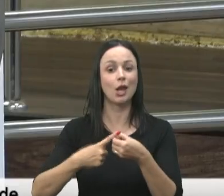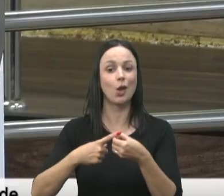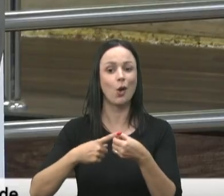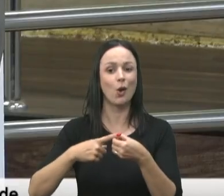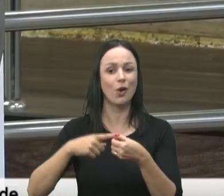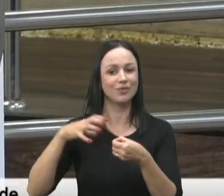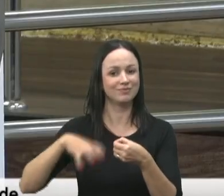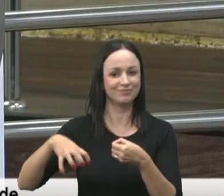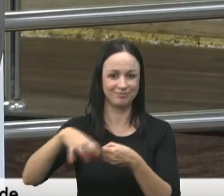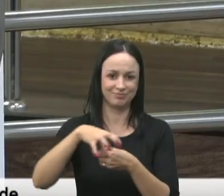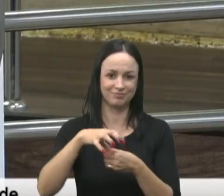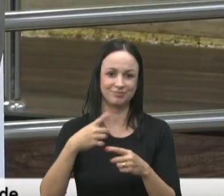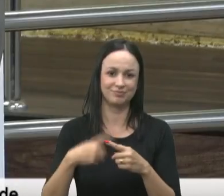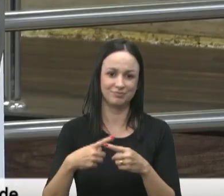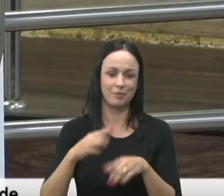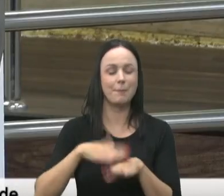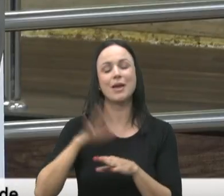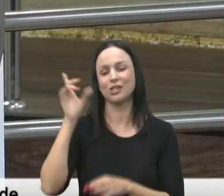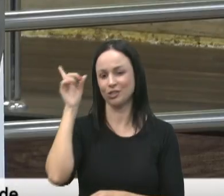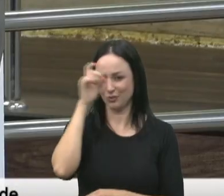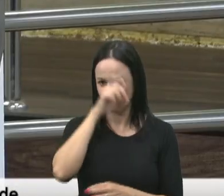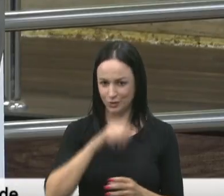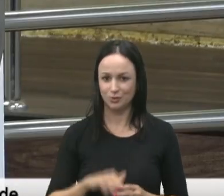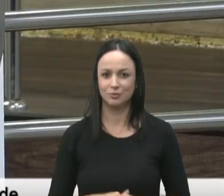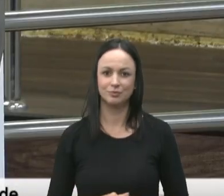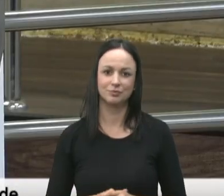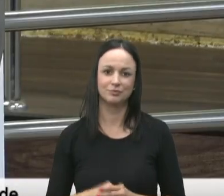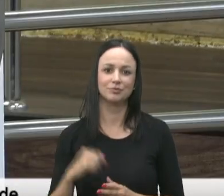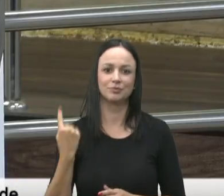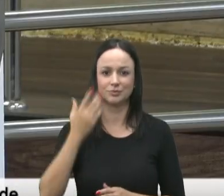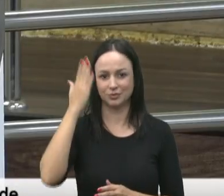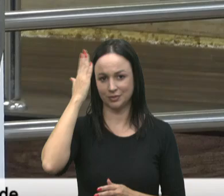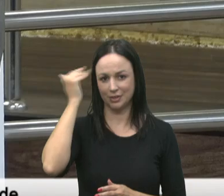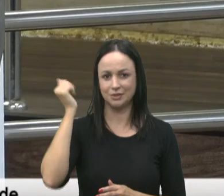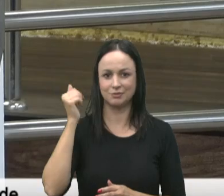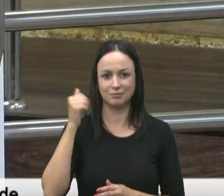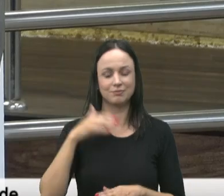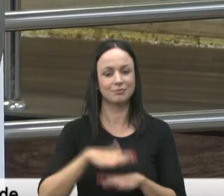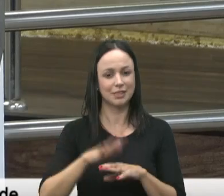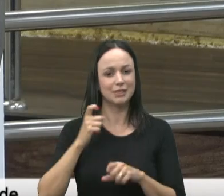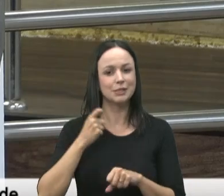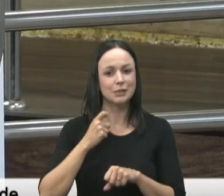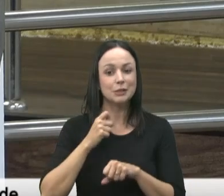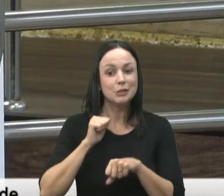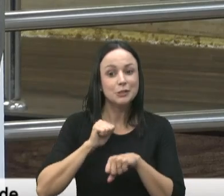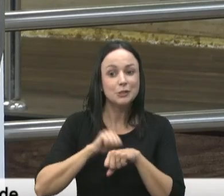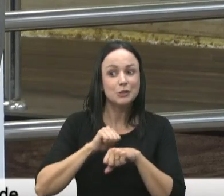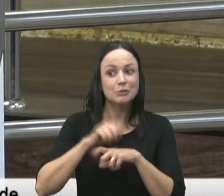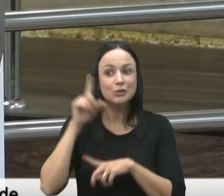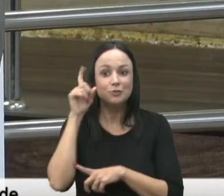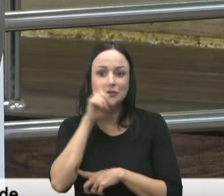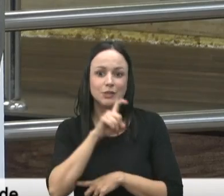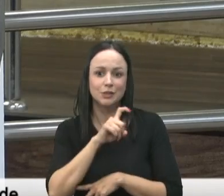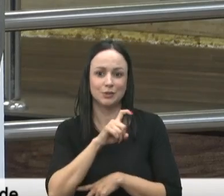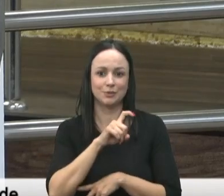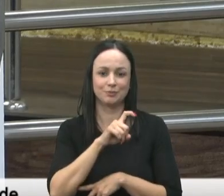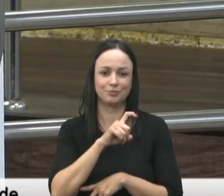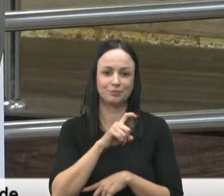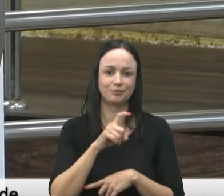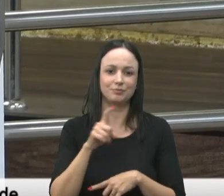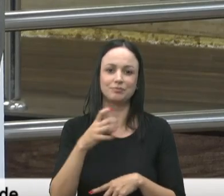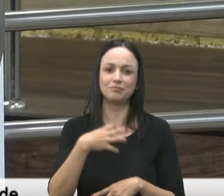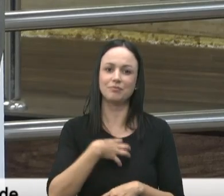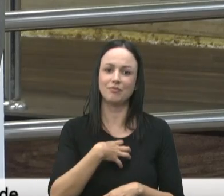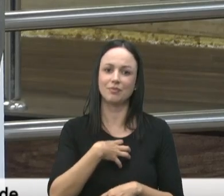Porque no interior é mais difícil. A gente sabe, o calo aperta mais. Isso cria uma falsa sensação nas